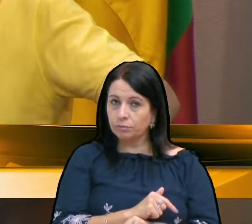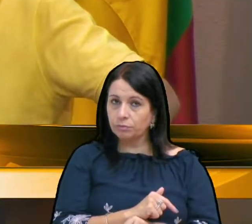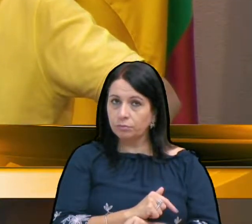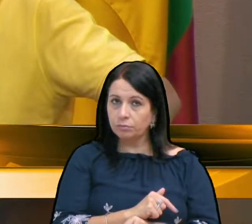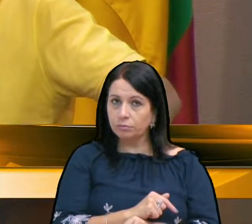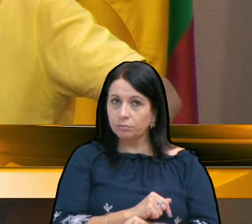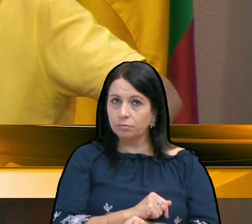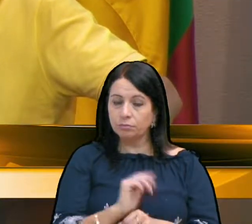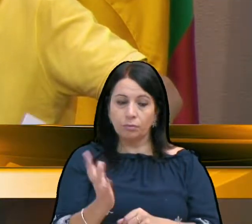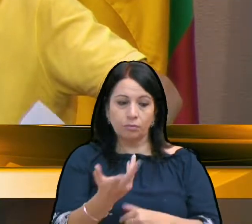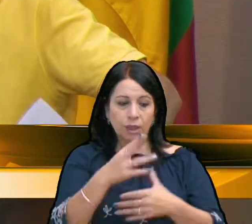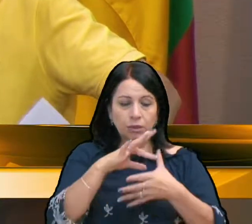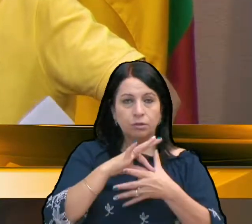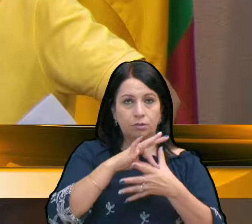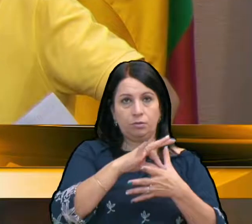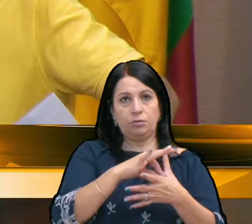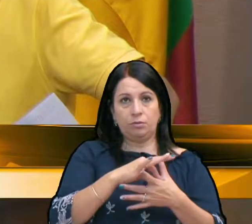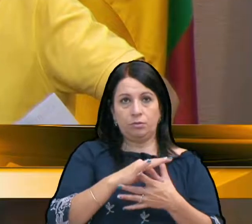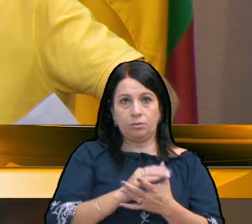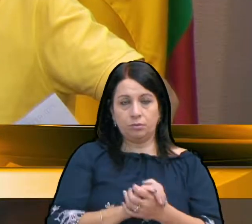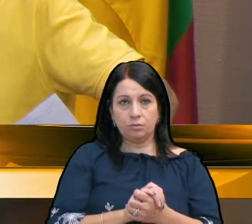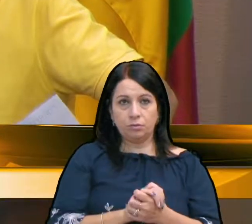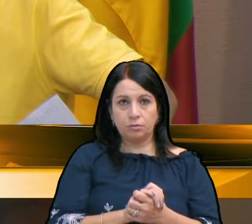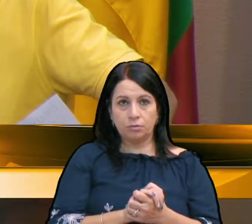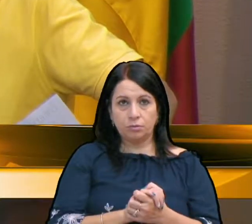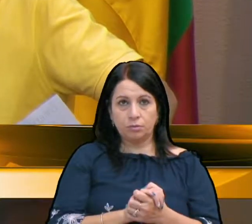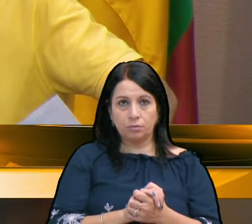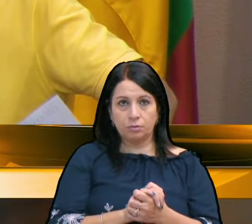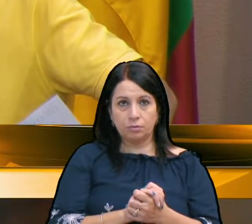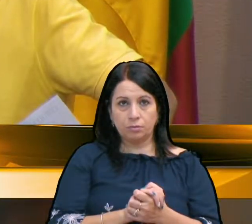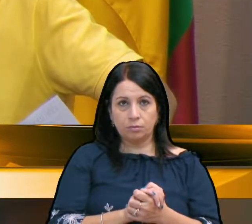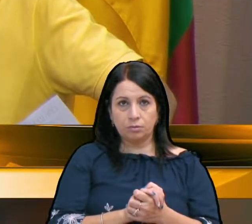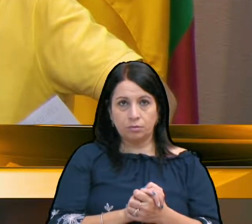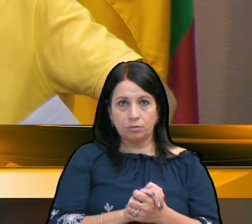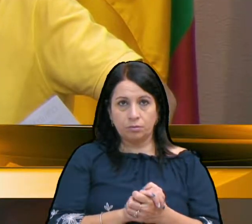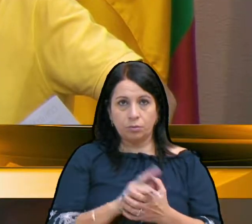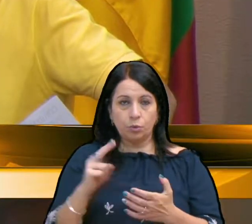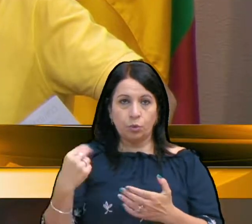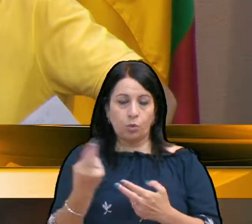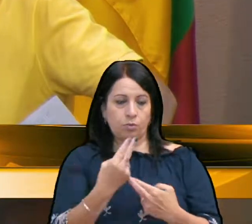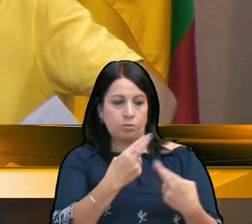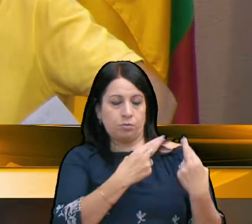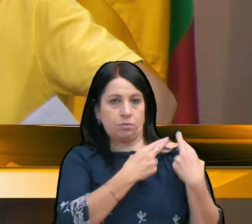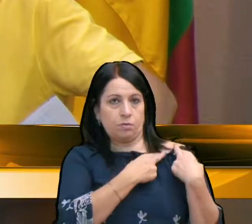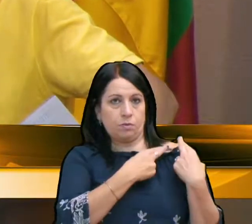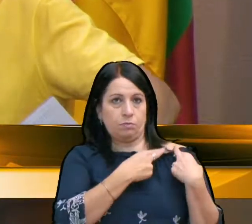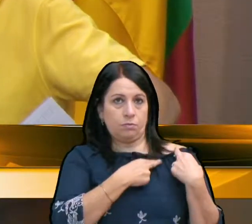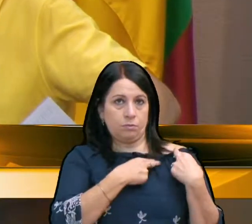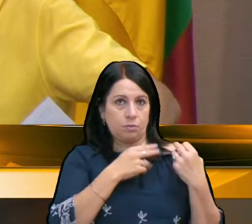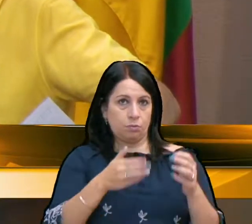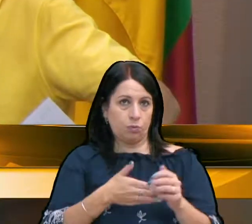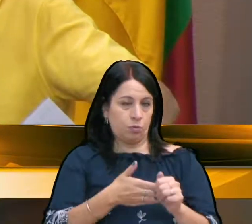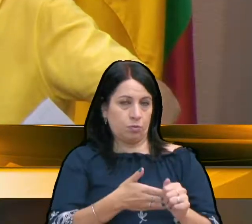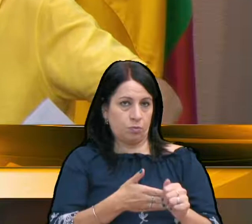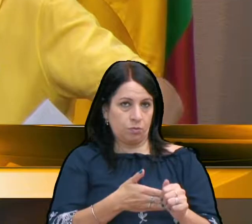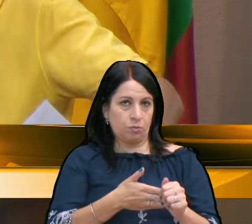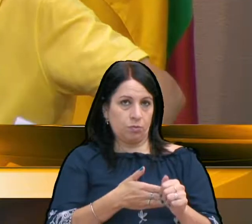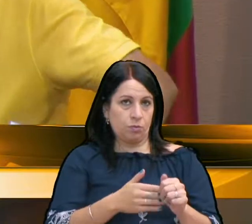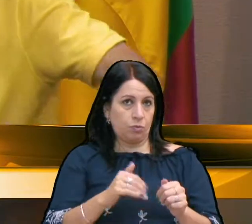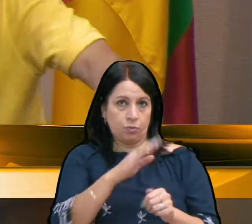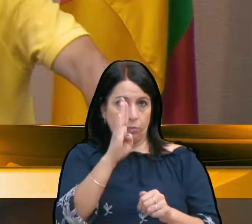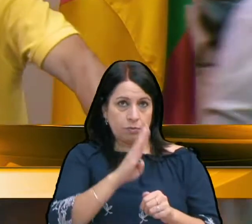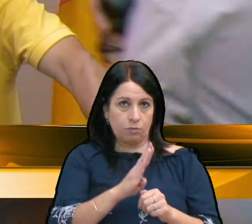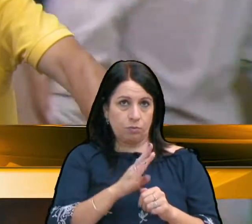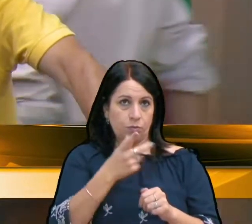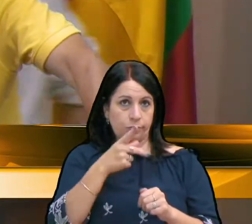nossos líderes, os nossos responsáveis pela condução da nação, eles conseguem se